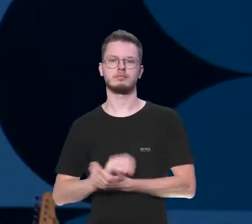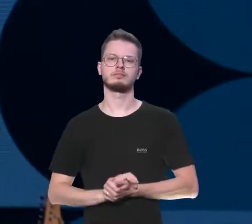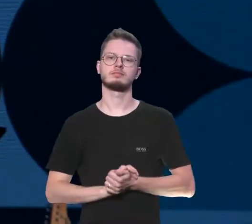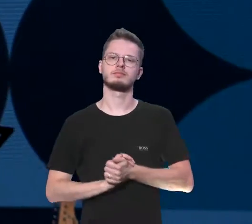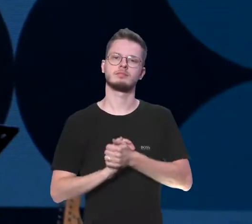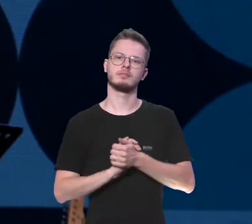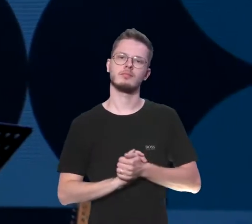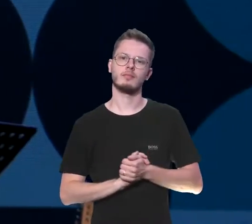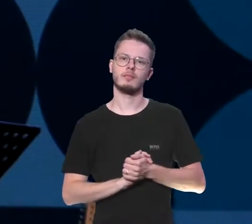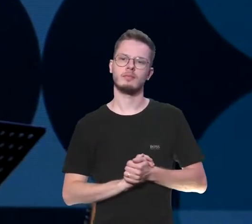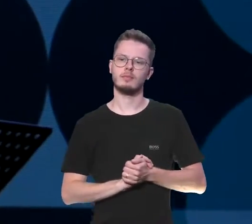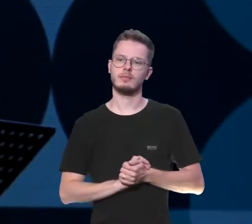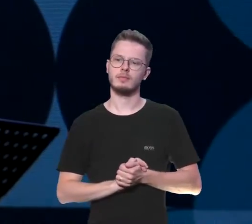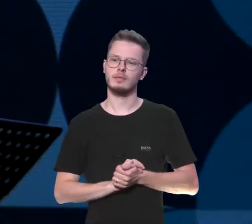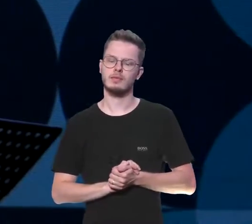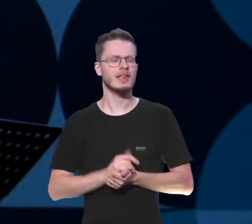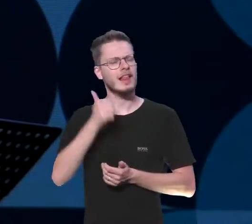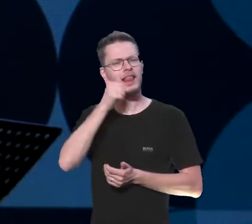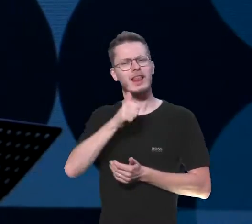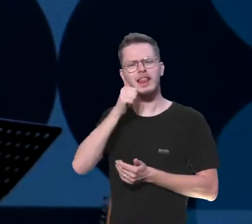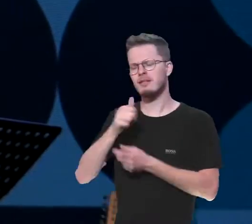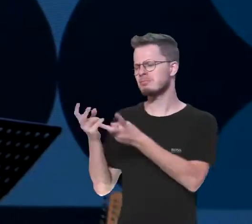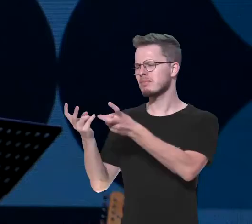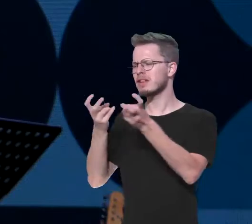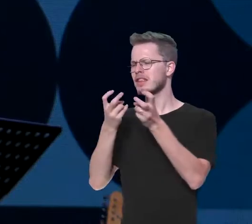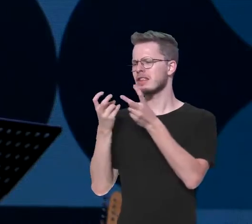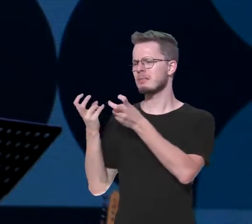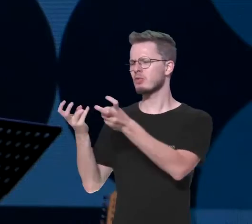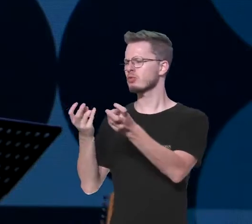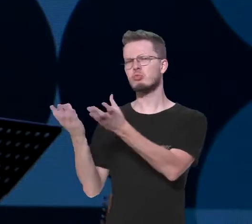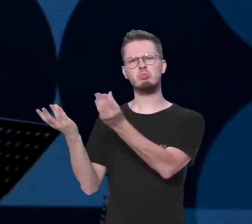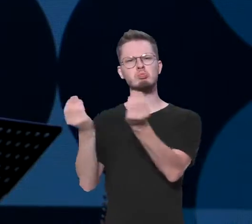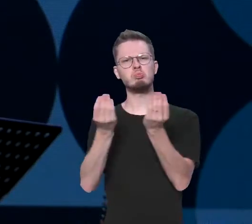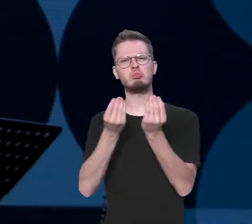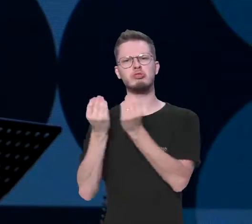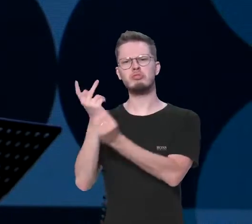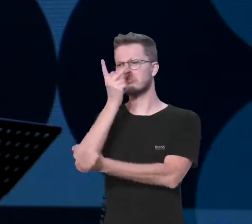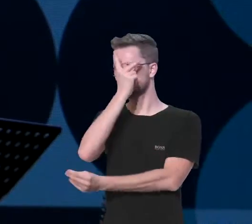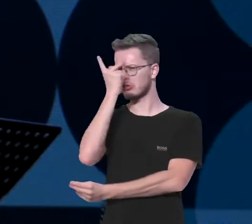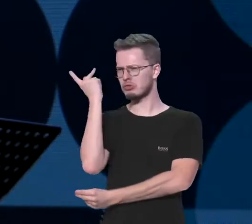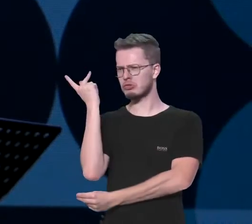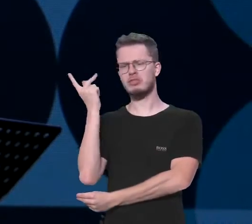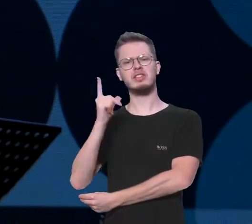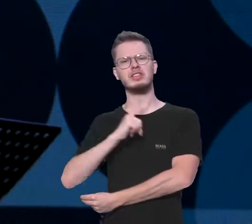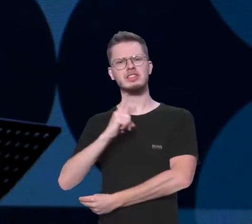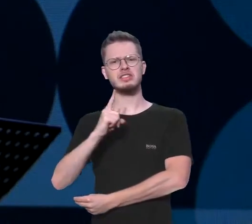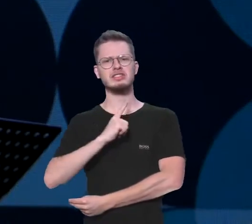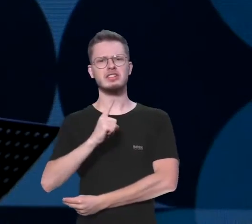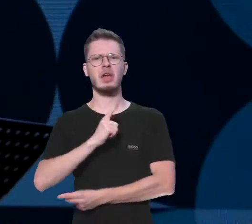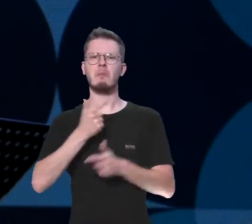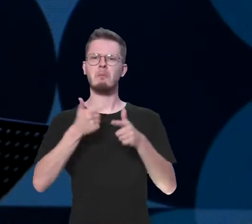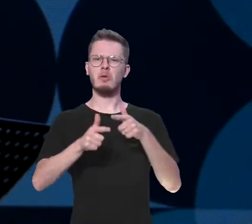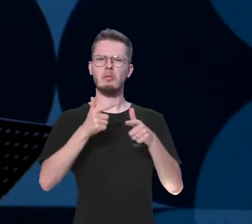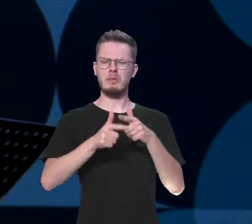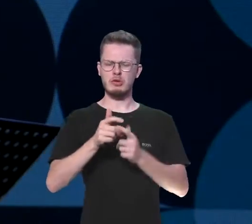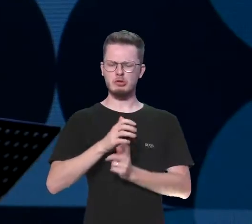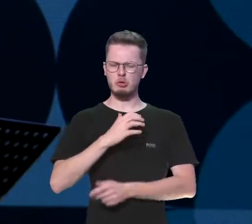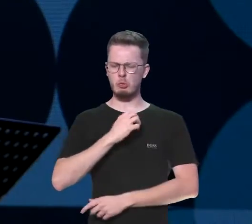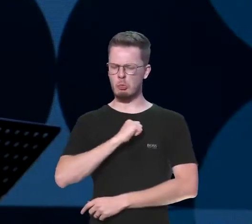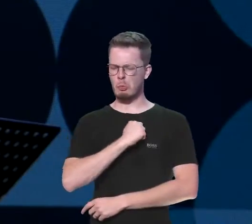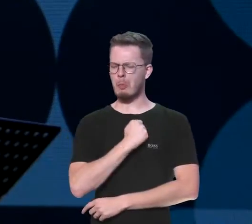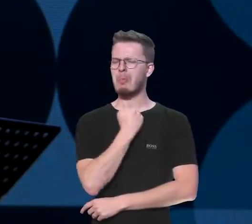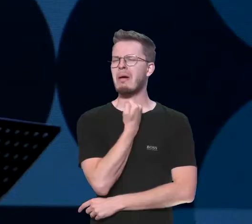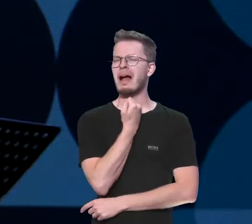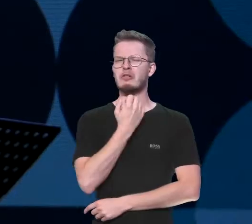movimento. E ela começou a perceber que várias dessas pessoas tinham problema com mágoa,